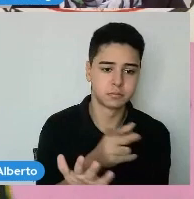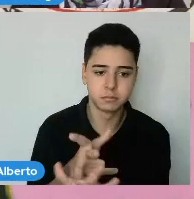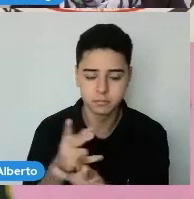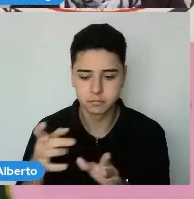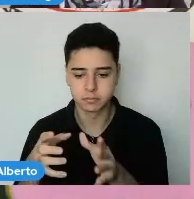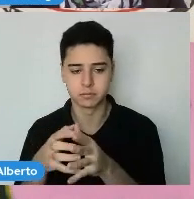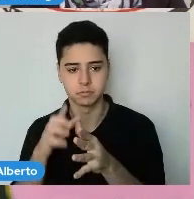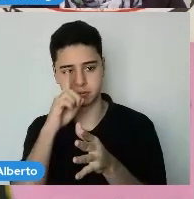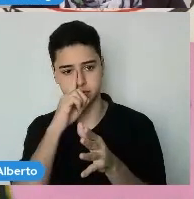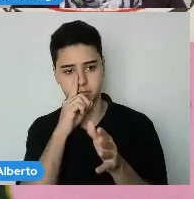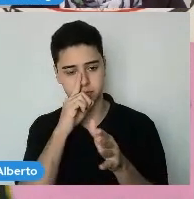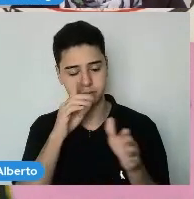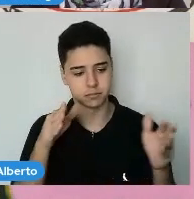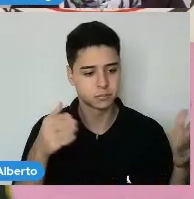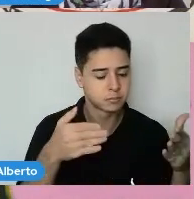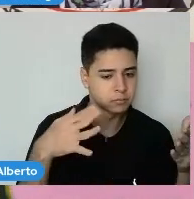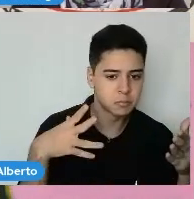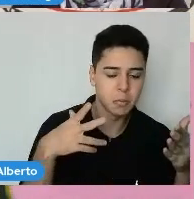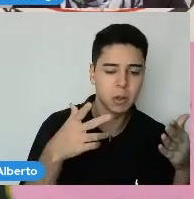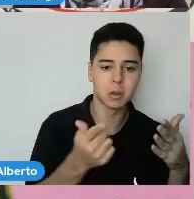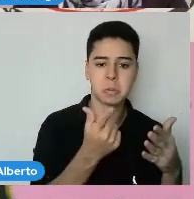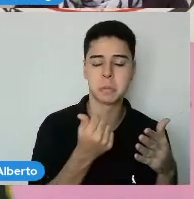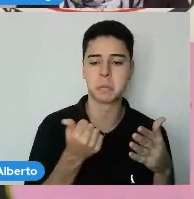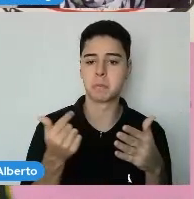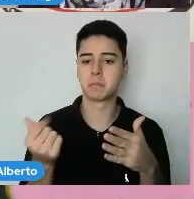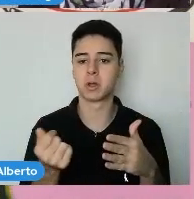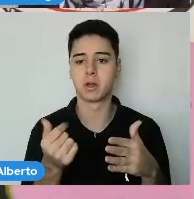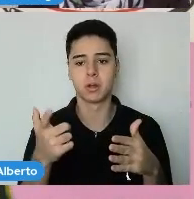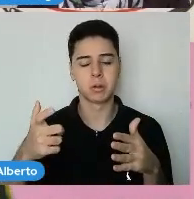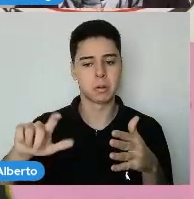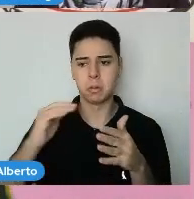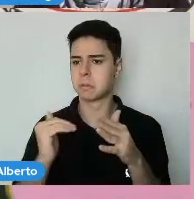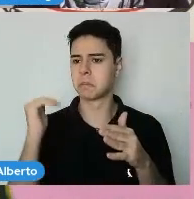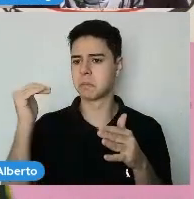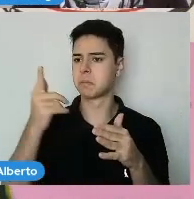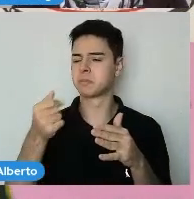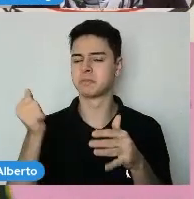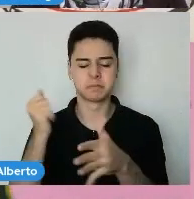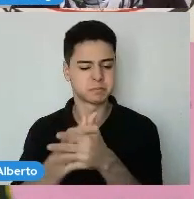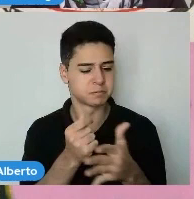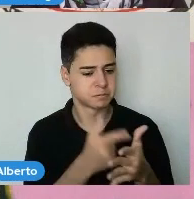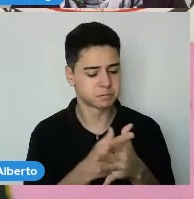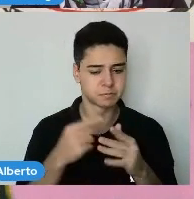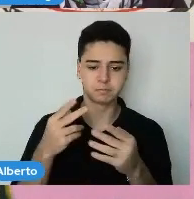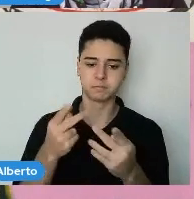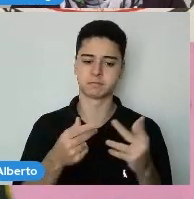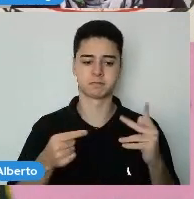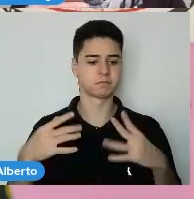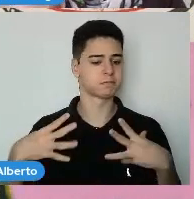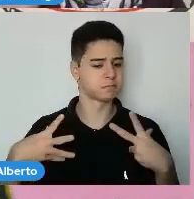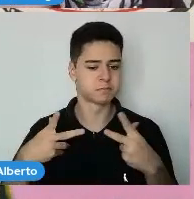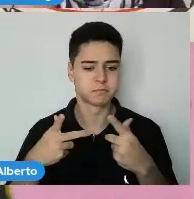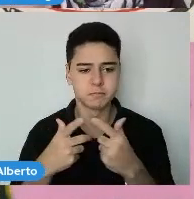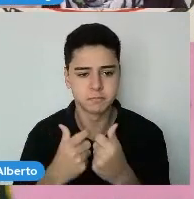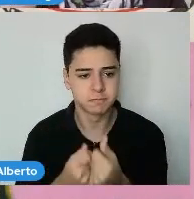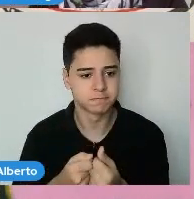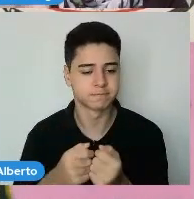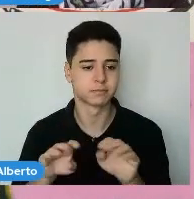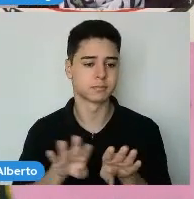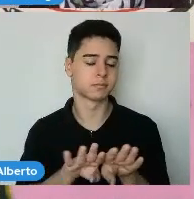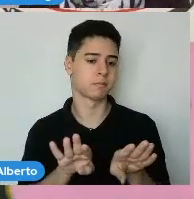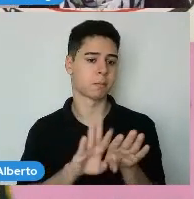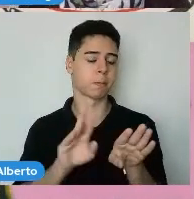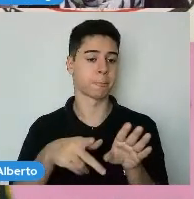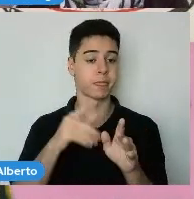à questão capitalista, né? Ao ultracapitalismo, e esses artistas